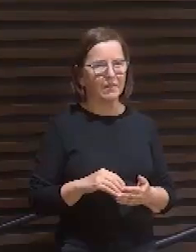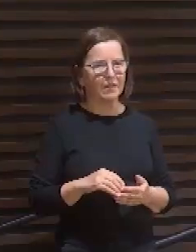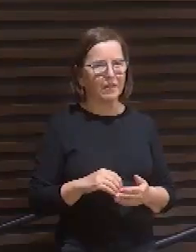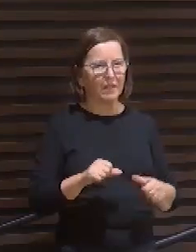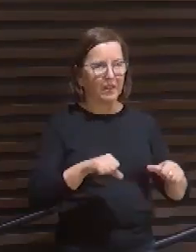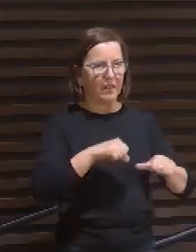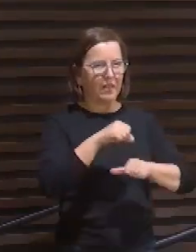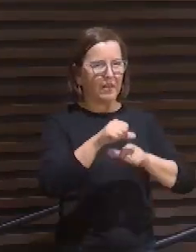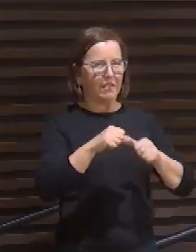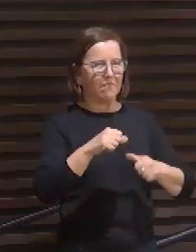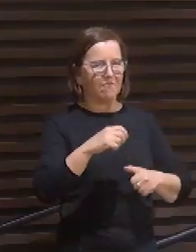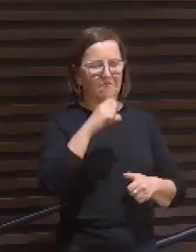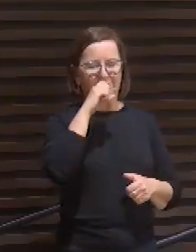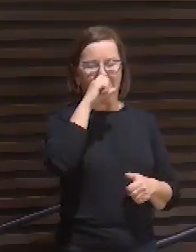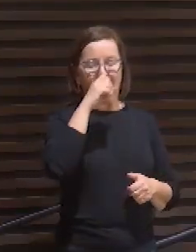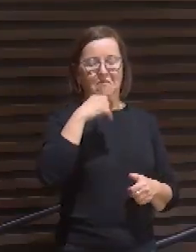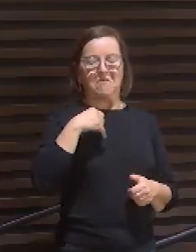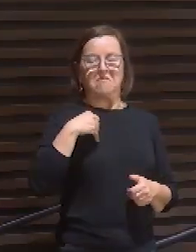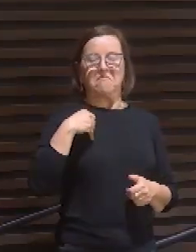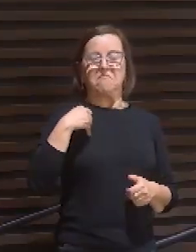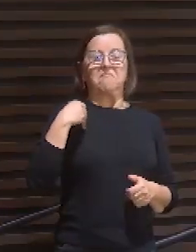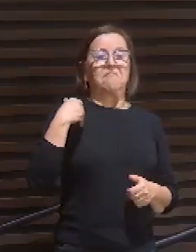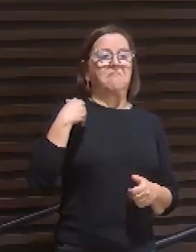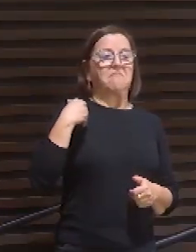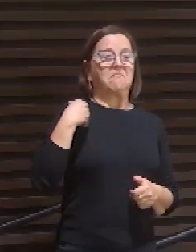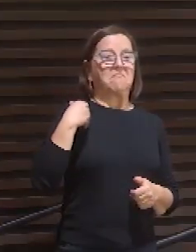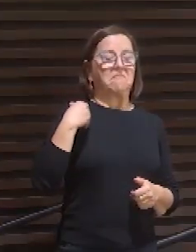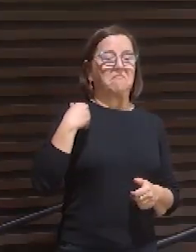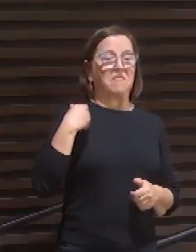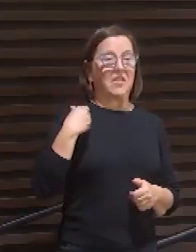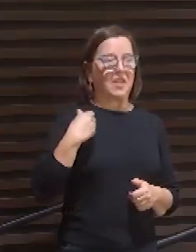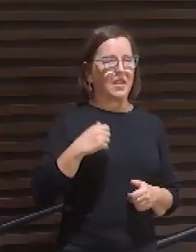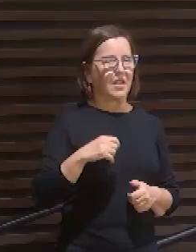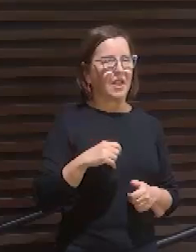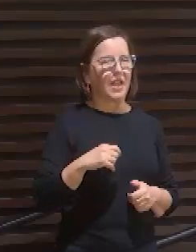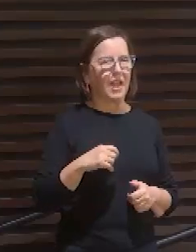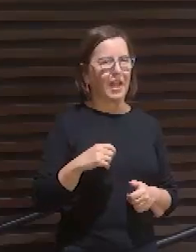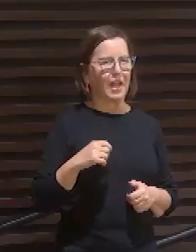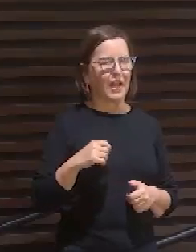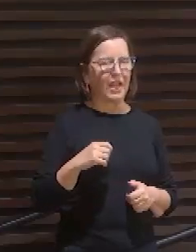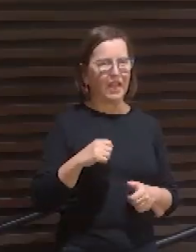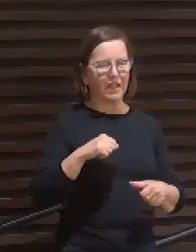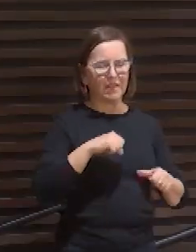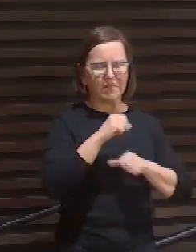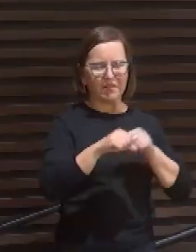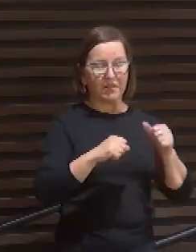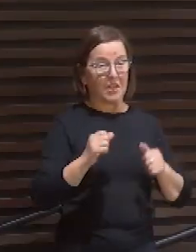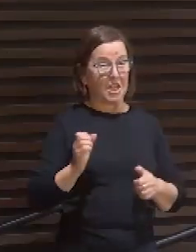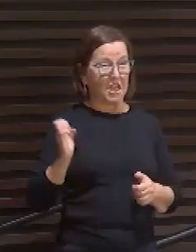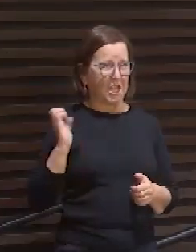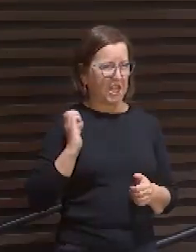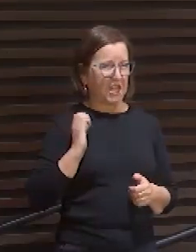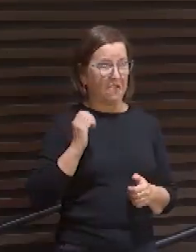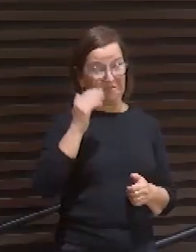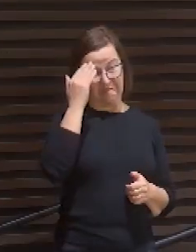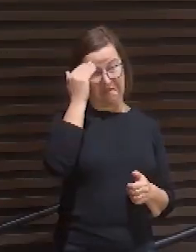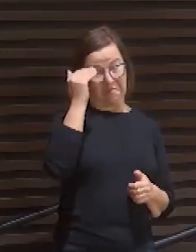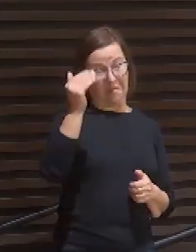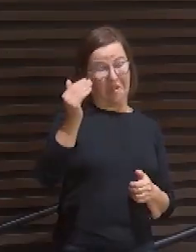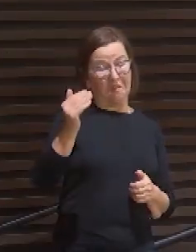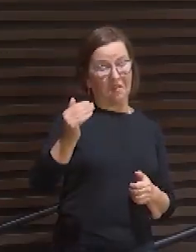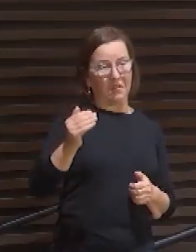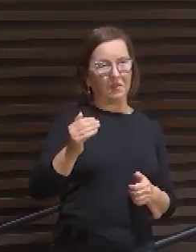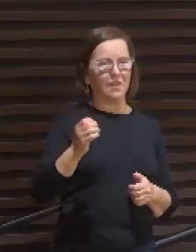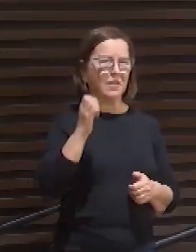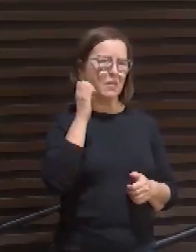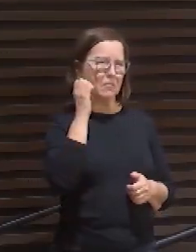cheia, cultura, ganharam muito dinheiro, se tornaram famosos, a mãe morreu, o